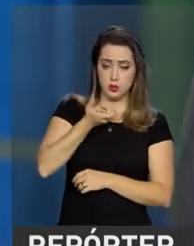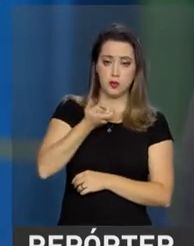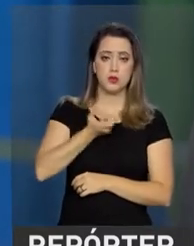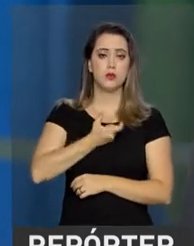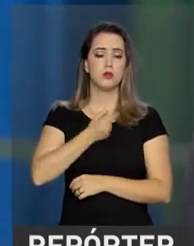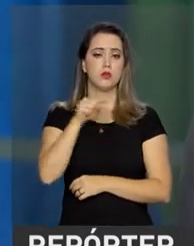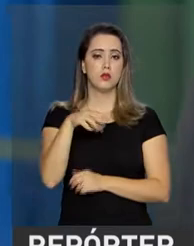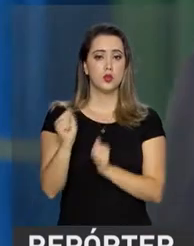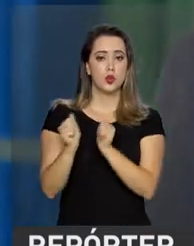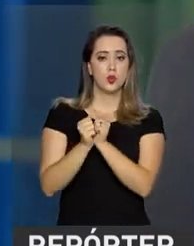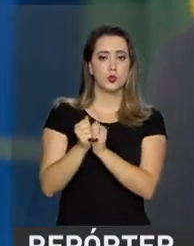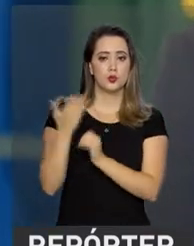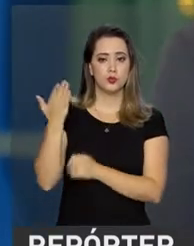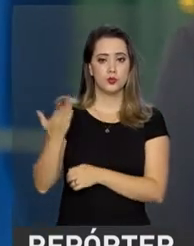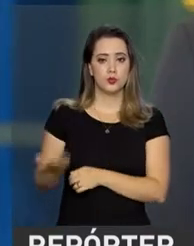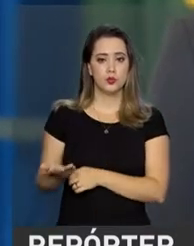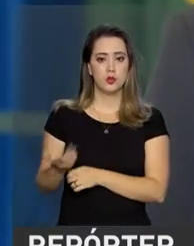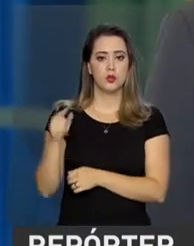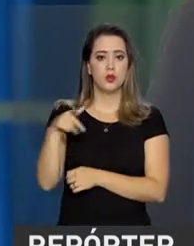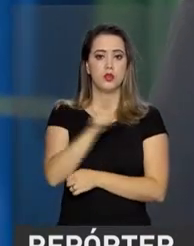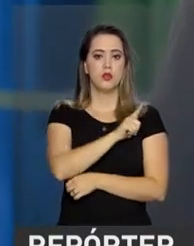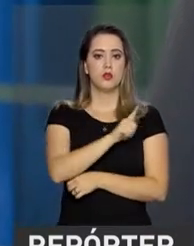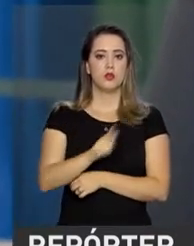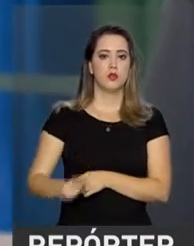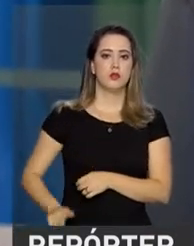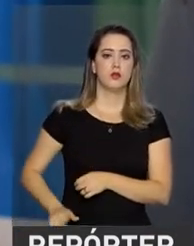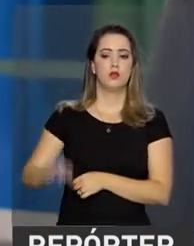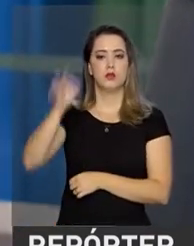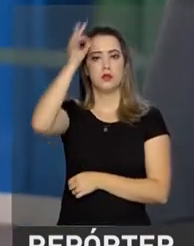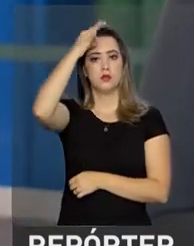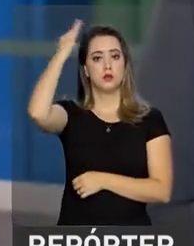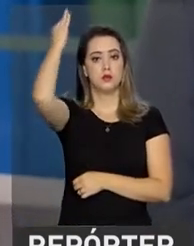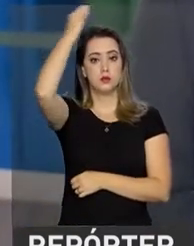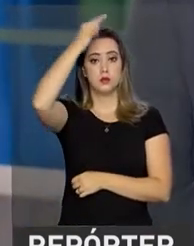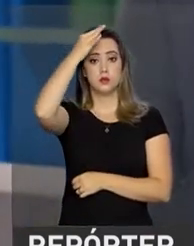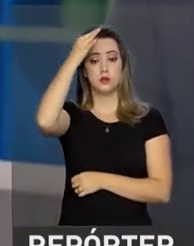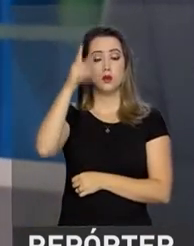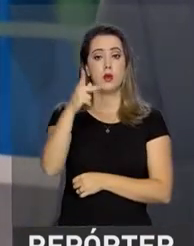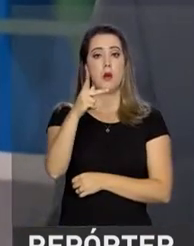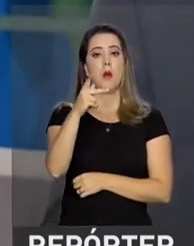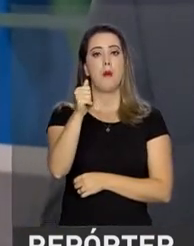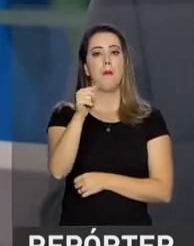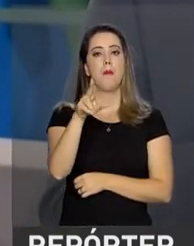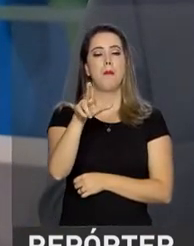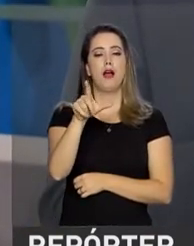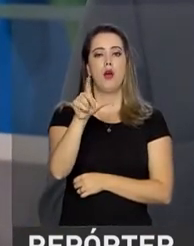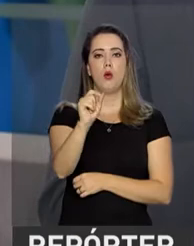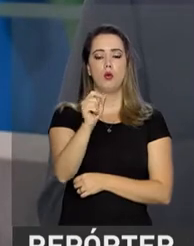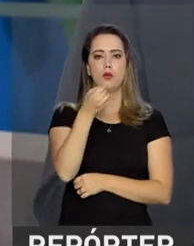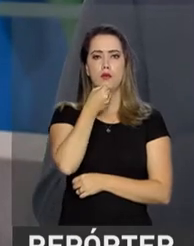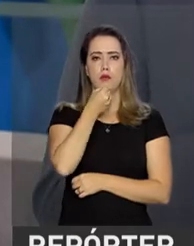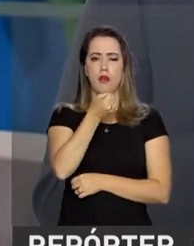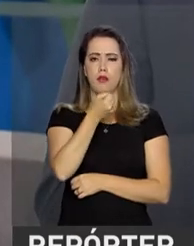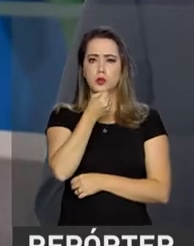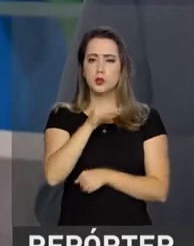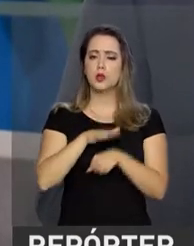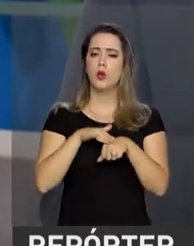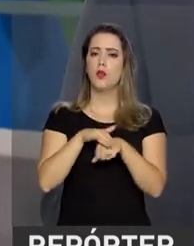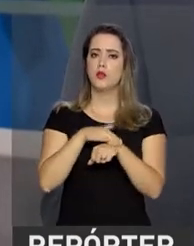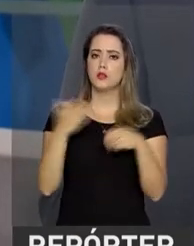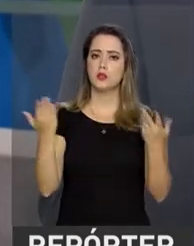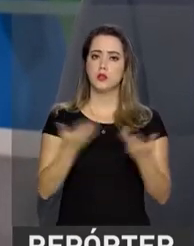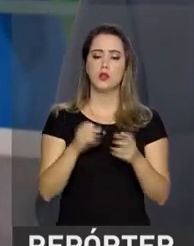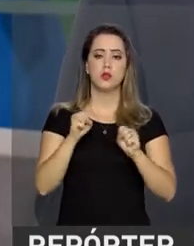Educativo está ao meu lado, é o governador do Espírito Santo, Paulo Artung. Ele vai conversar um pouco com a gente sobre os projetos na